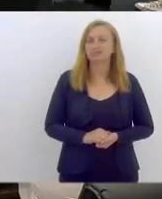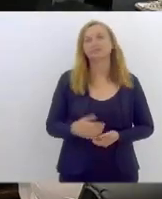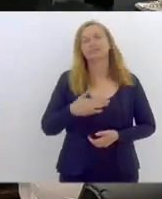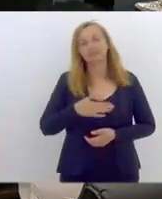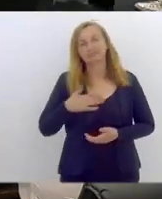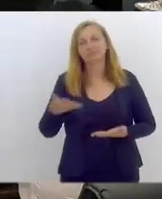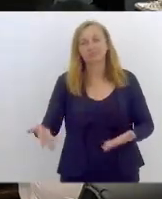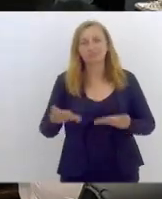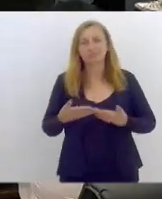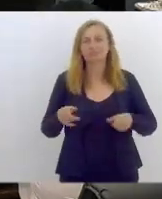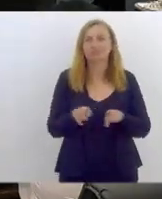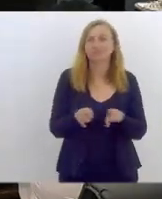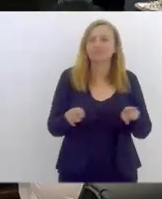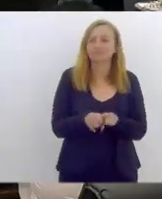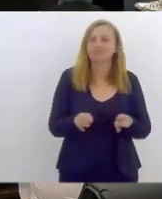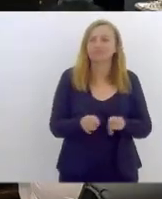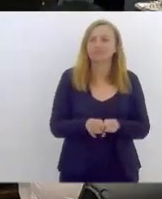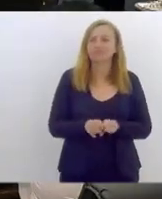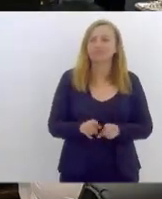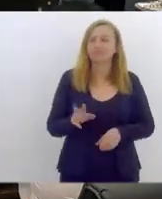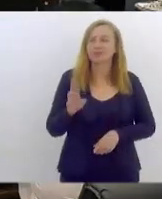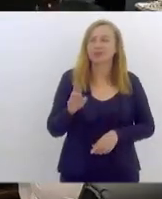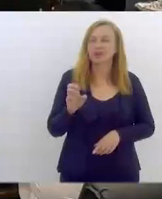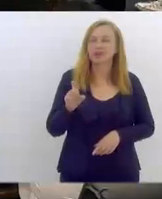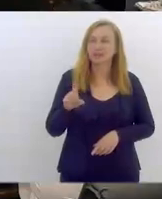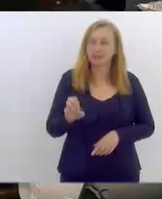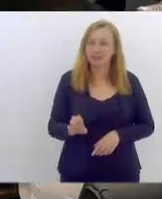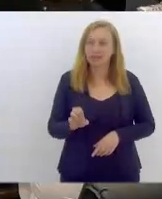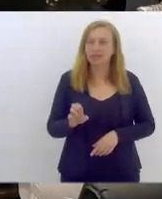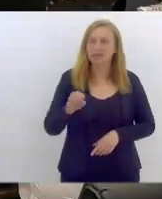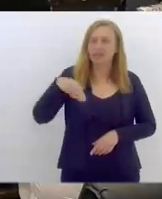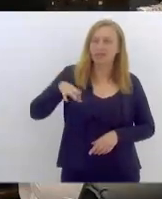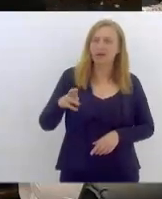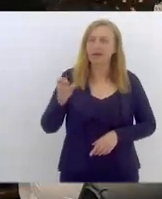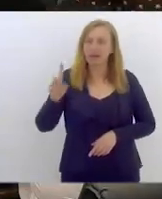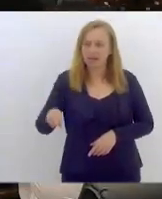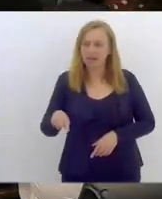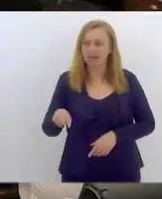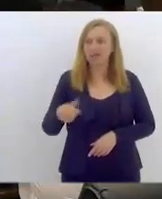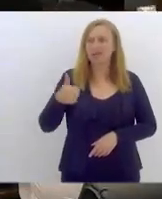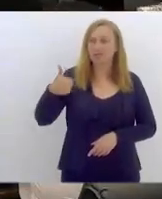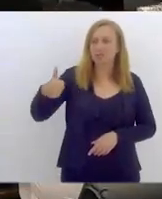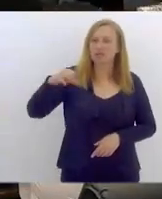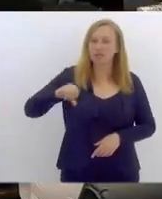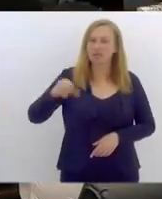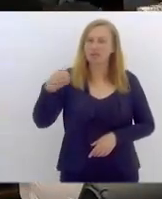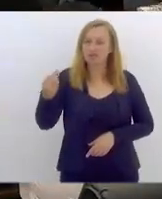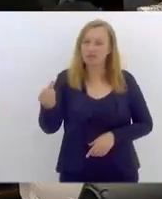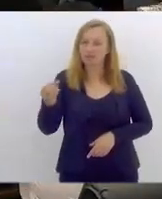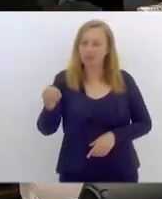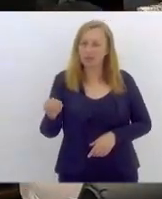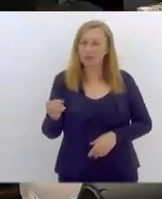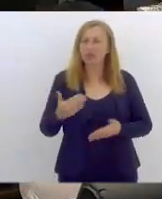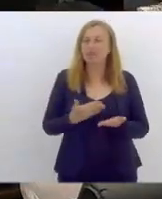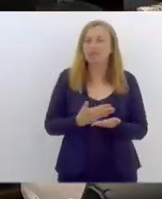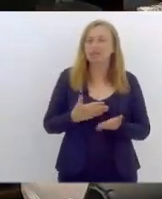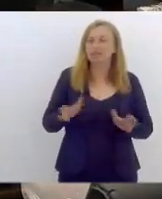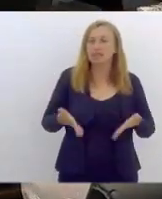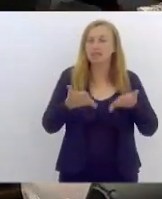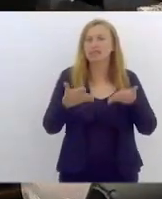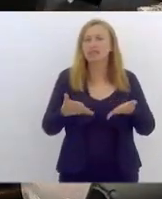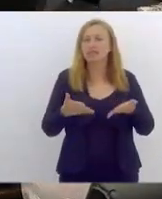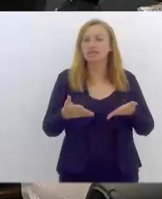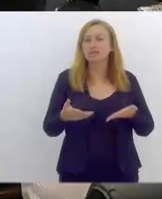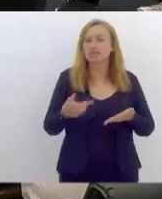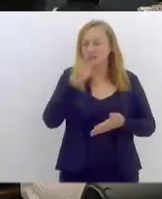Gostaria de convidar também a Redes da Maré, fundada na década de 1990, a partir da iniciativa de